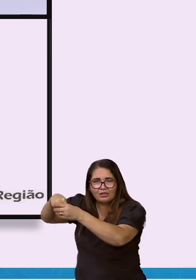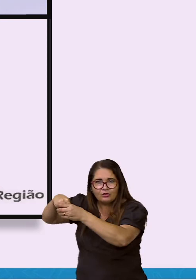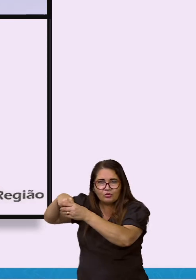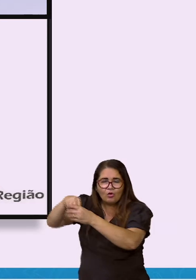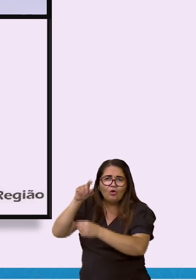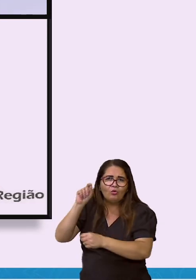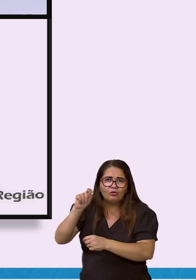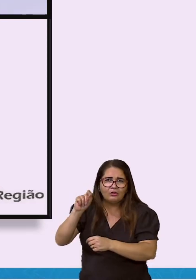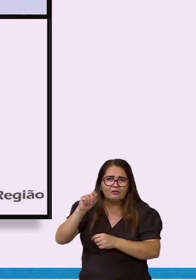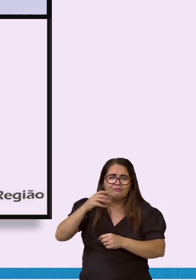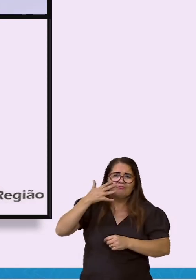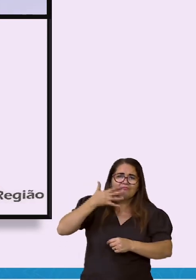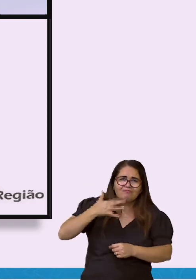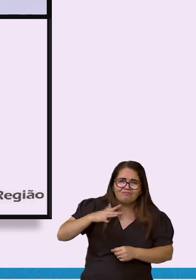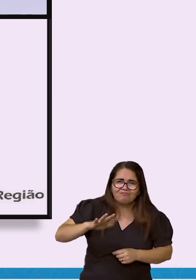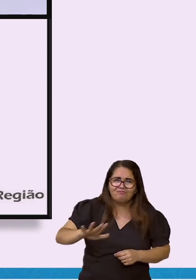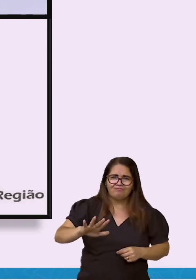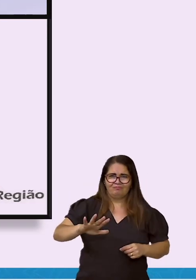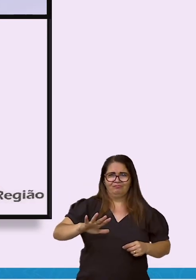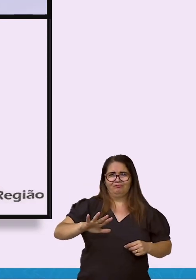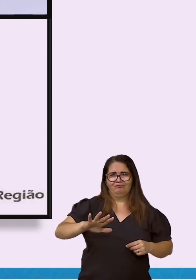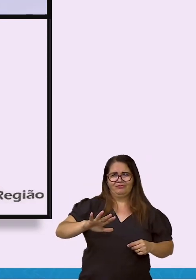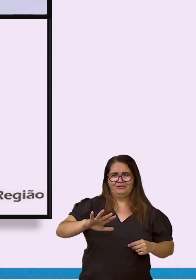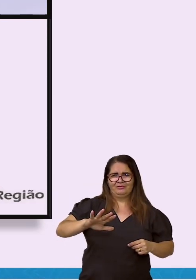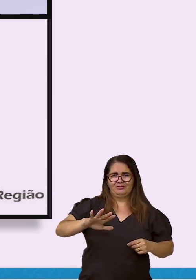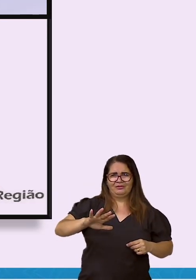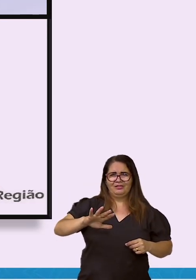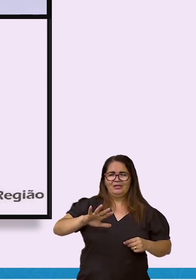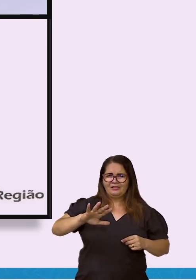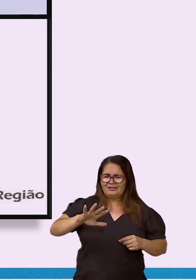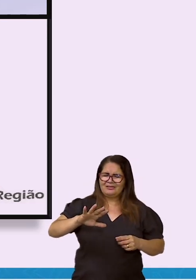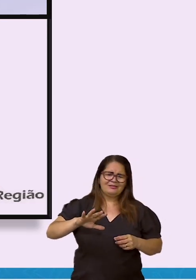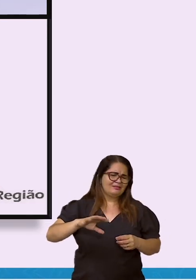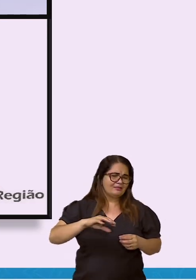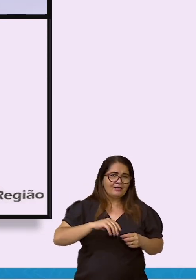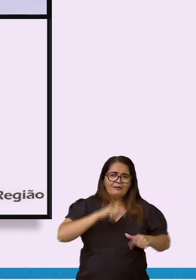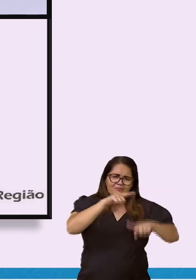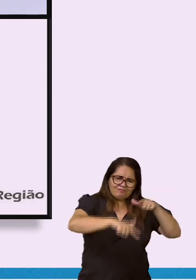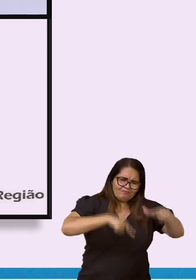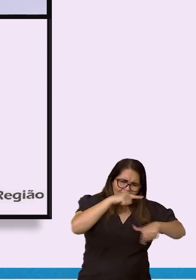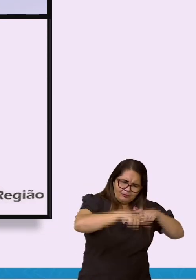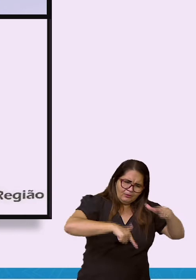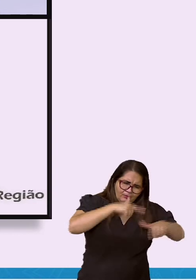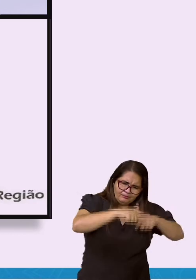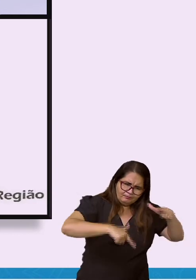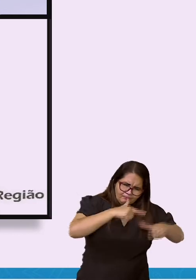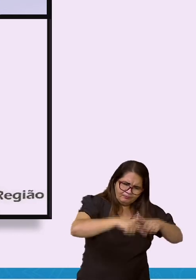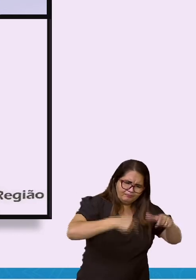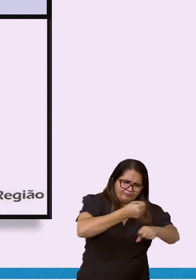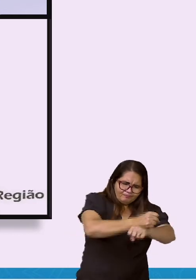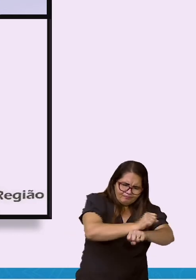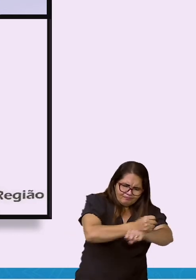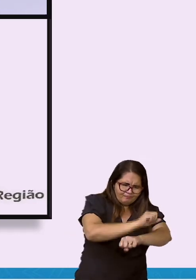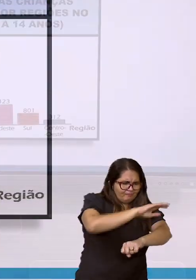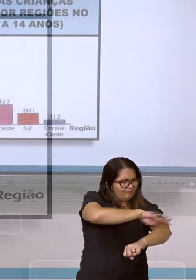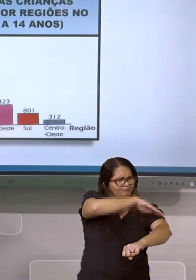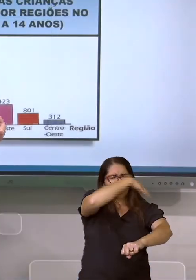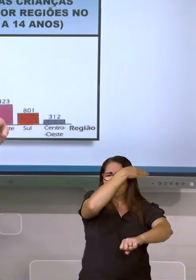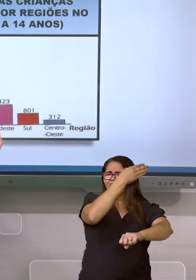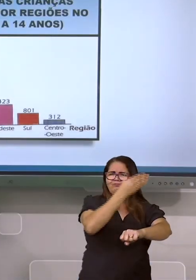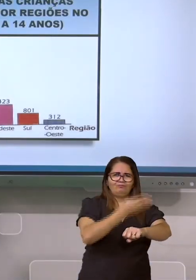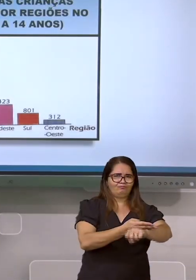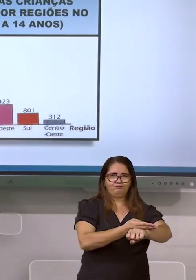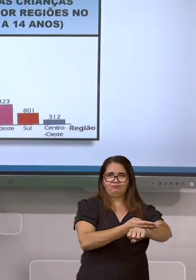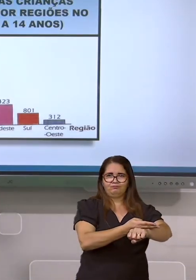Na região Sudeste o número também é muito grande, mas nós não podemos esquecer que na região Sudeste concentra a